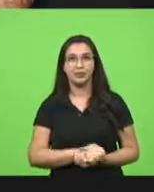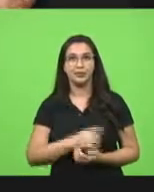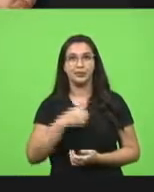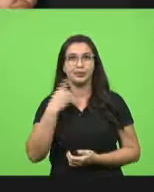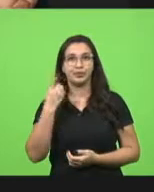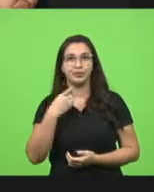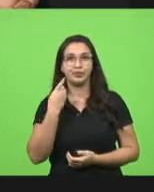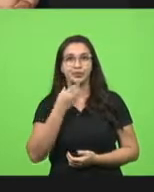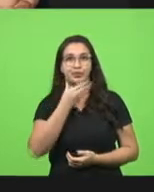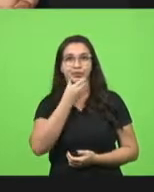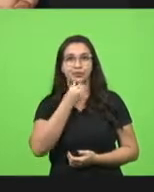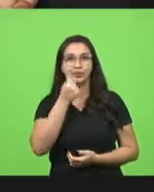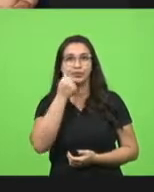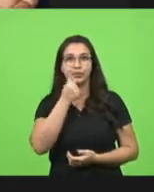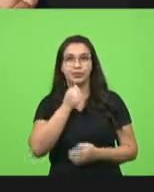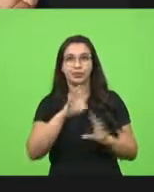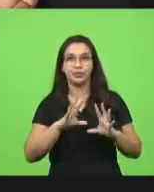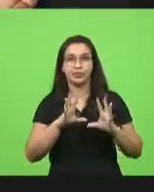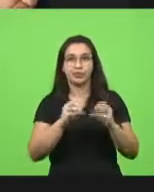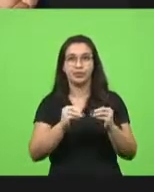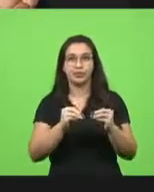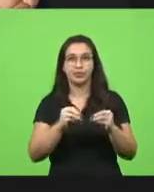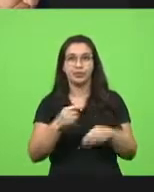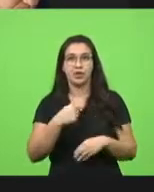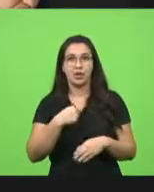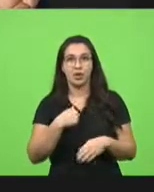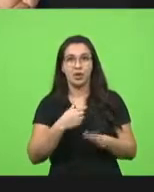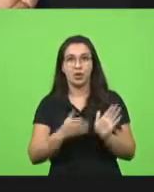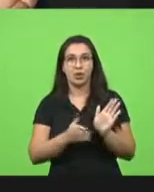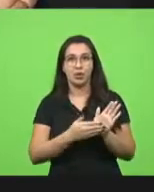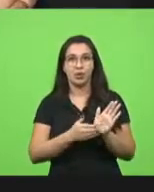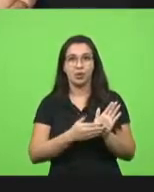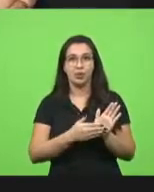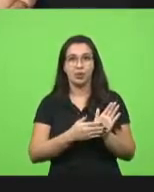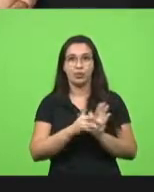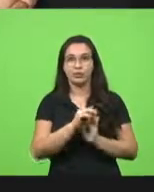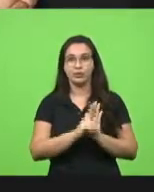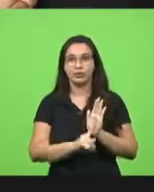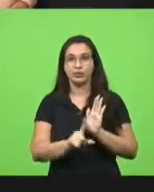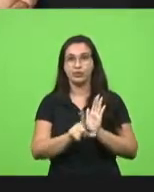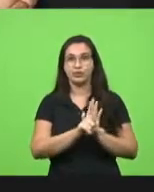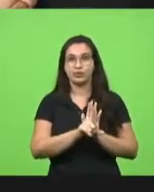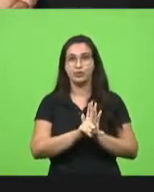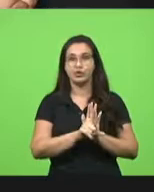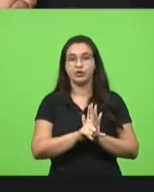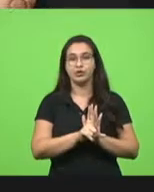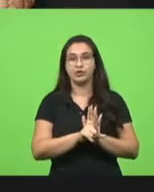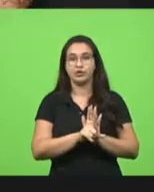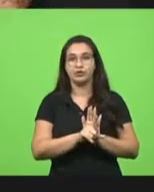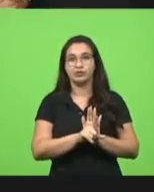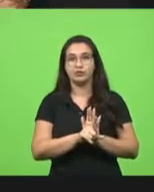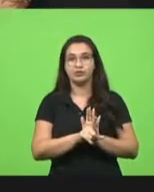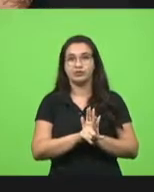deputadas, quando eu propus esse projeto de lei, que peço